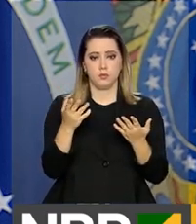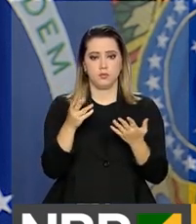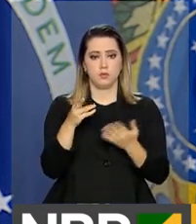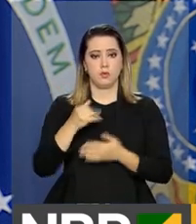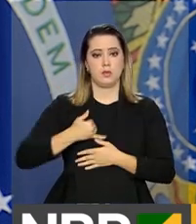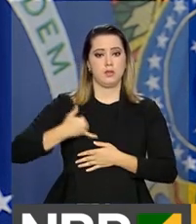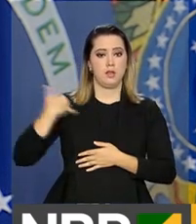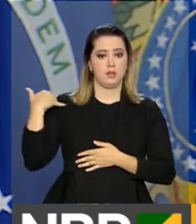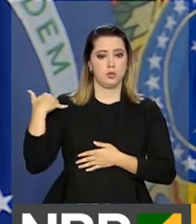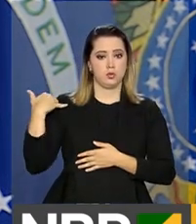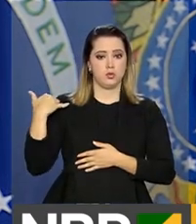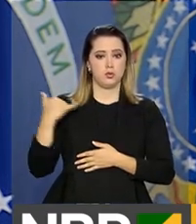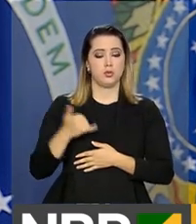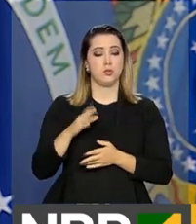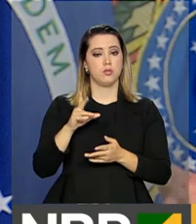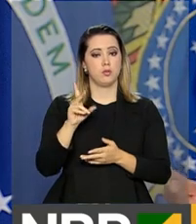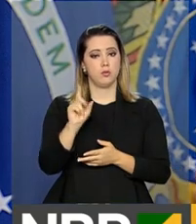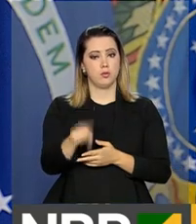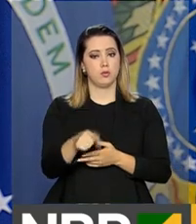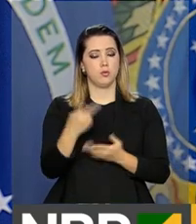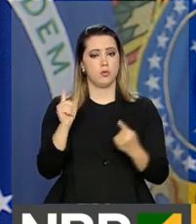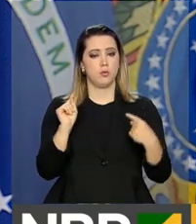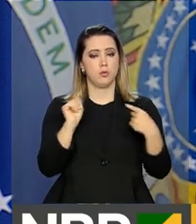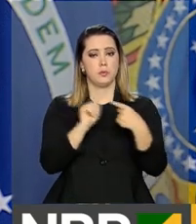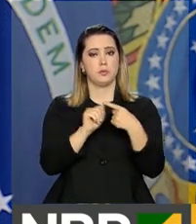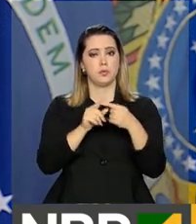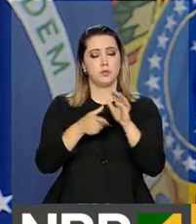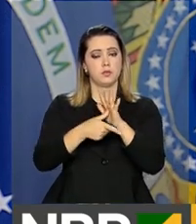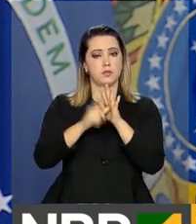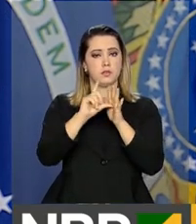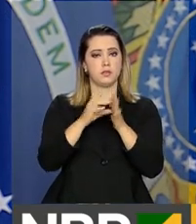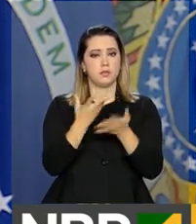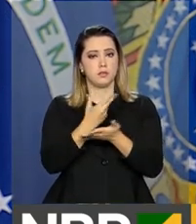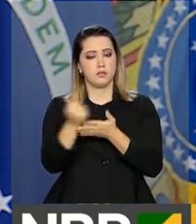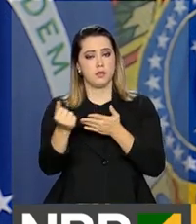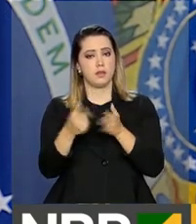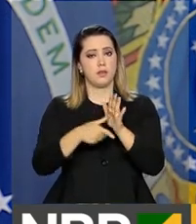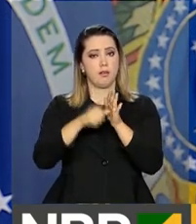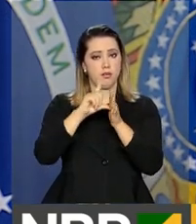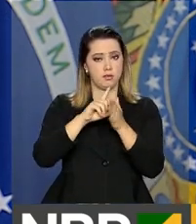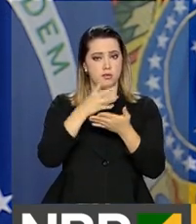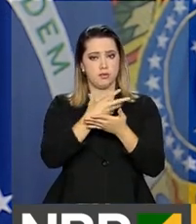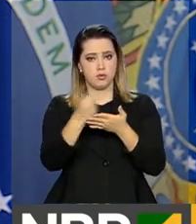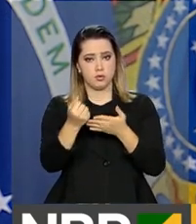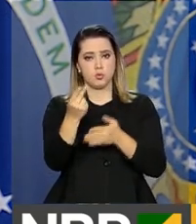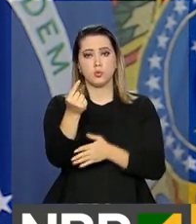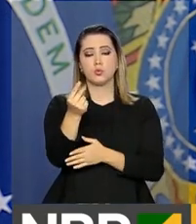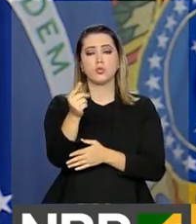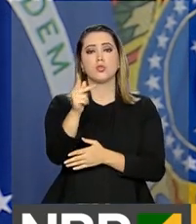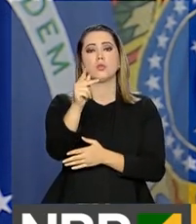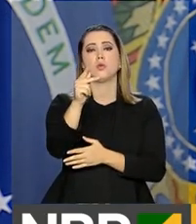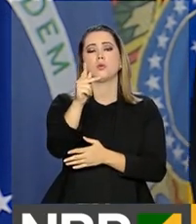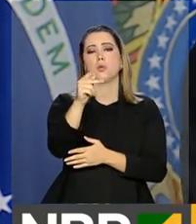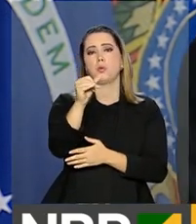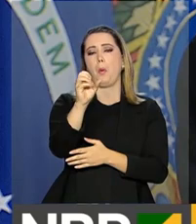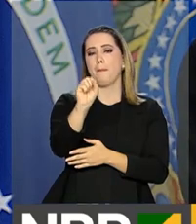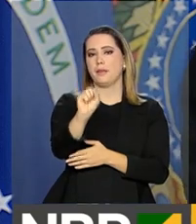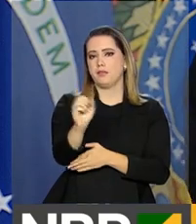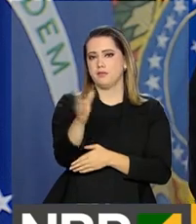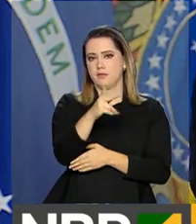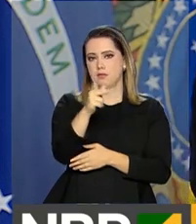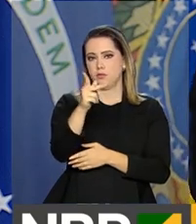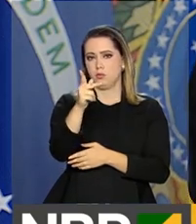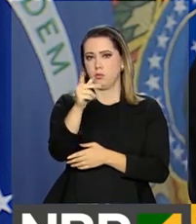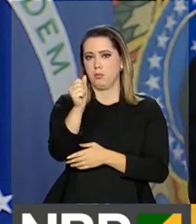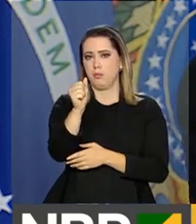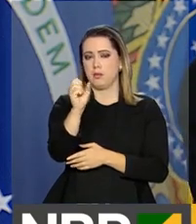idade um calendário que visa antecipar a entrega destes valores por essa medida que